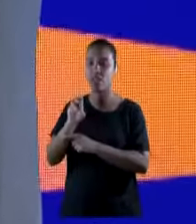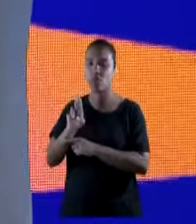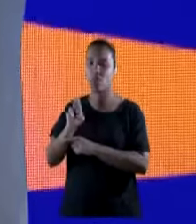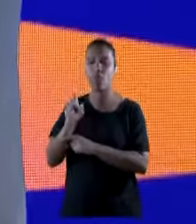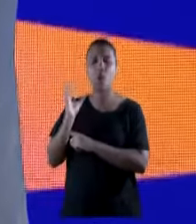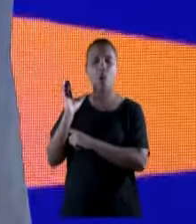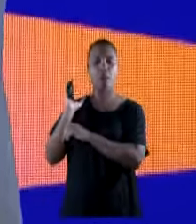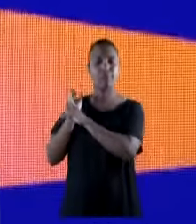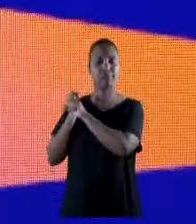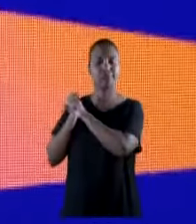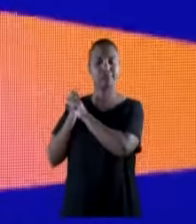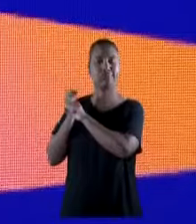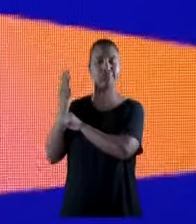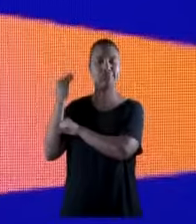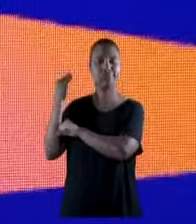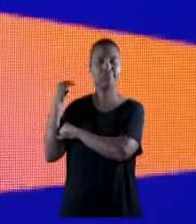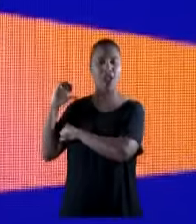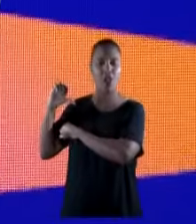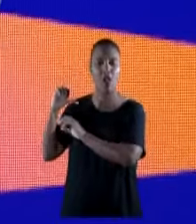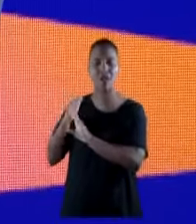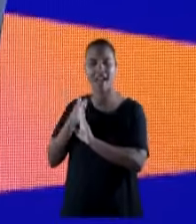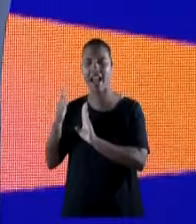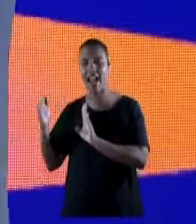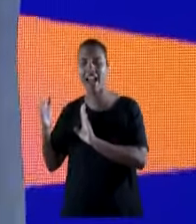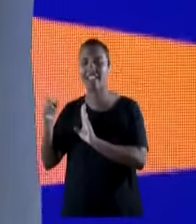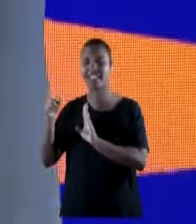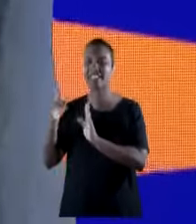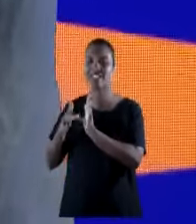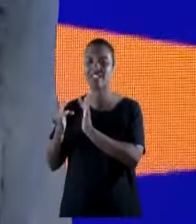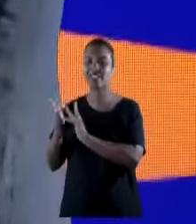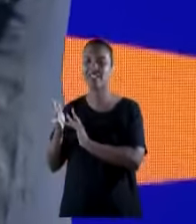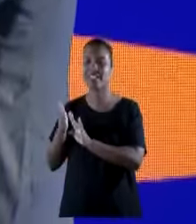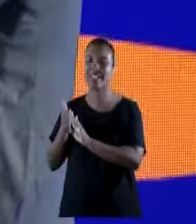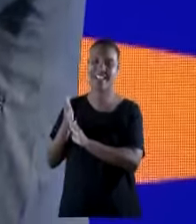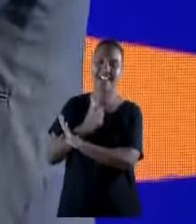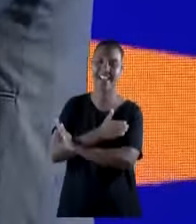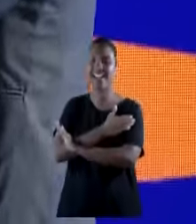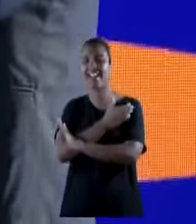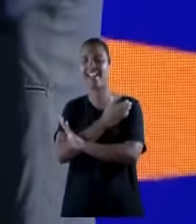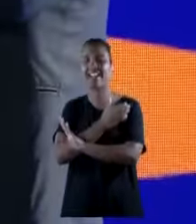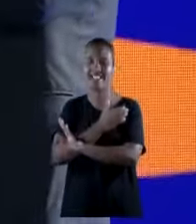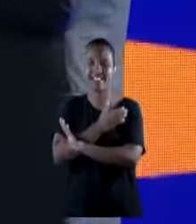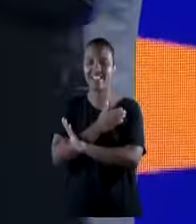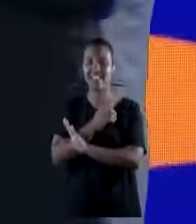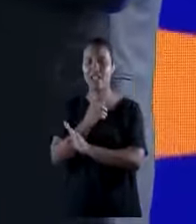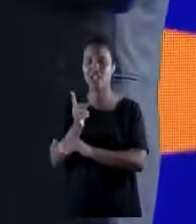9 antes de Cristo. Então, queria saudar só vocês dois aqui. Tá bom?